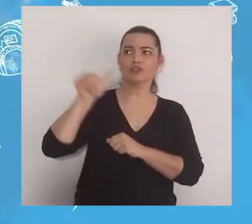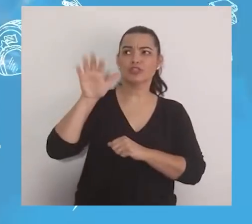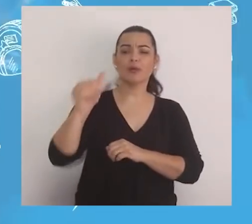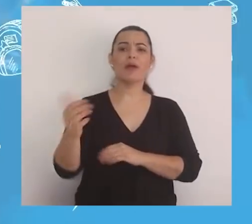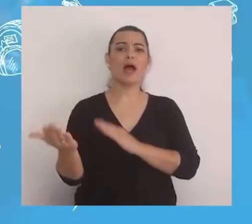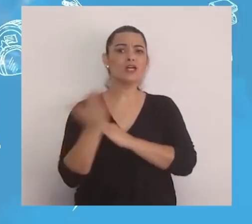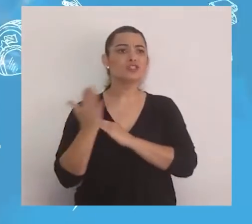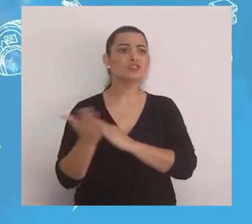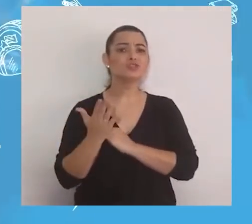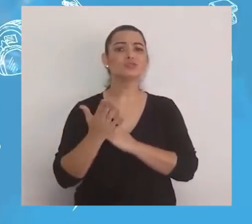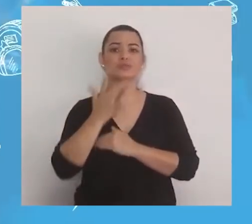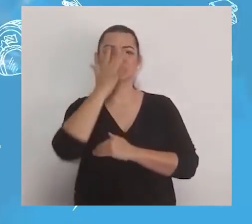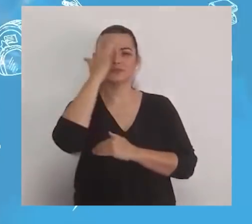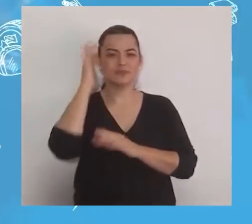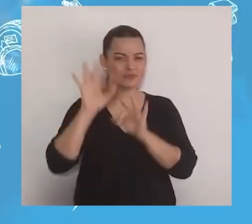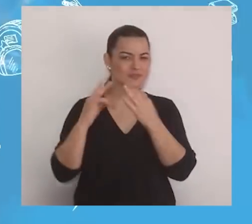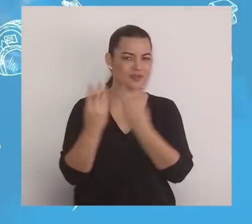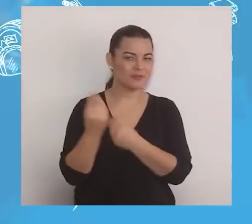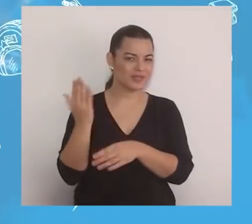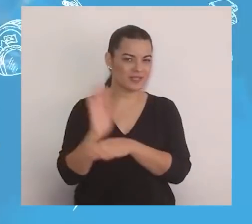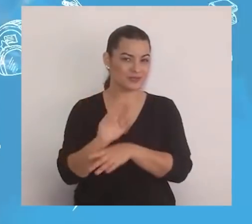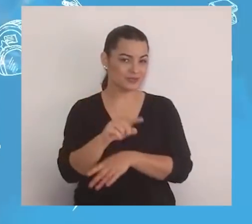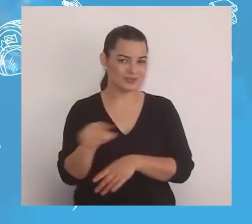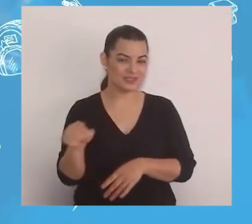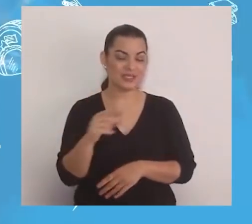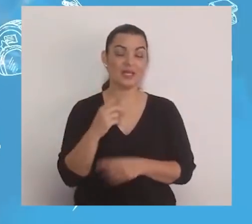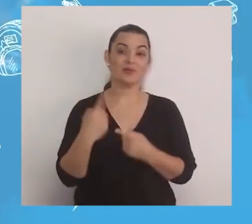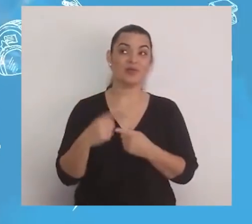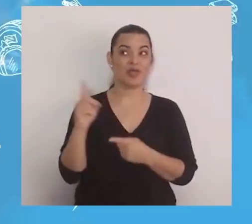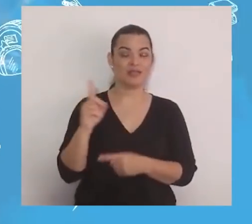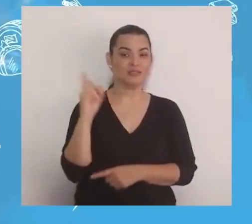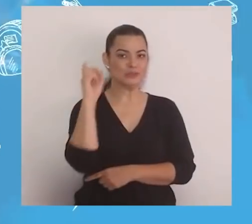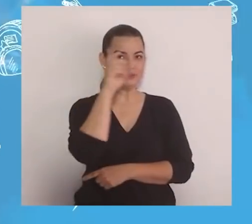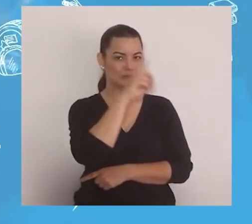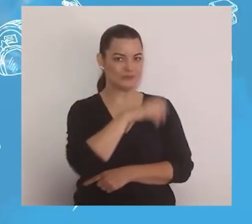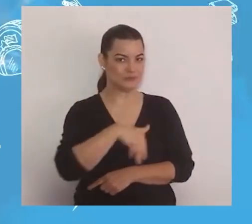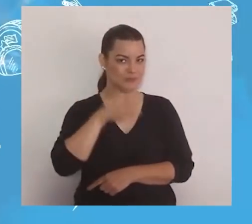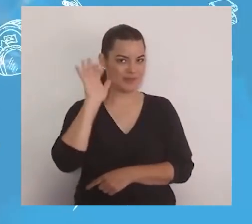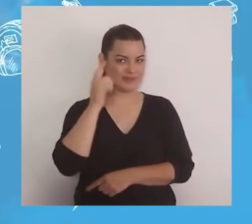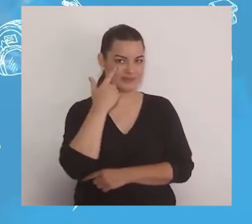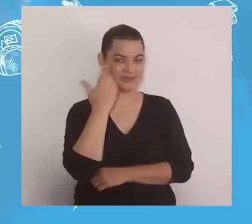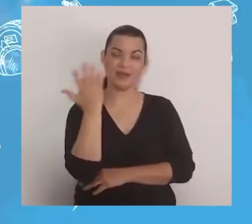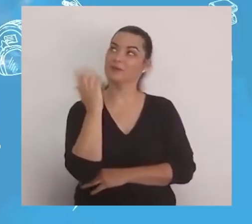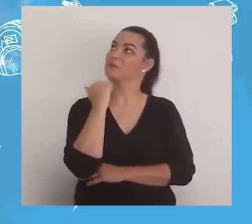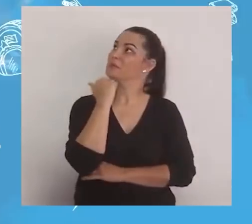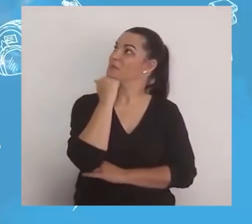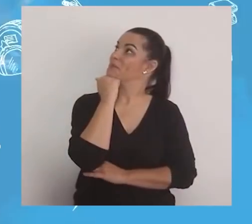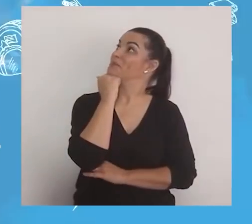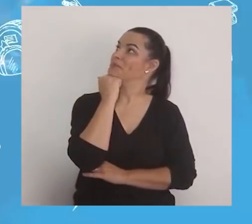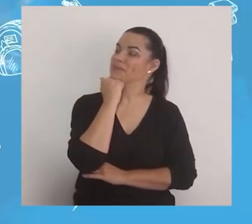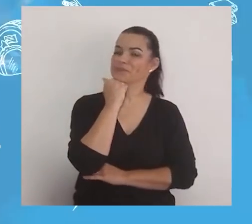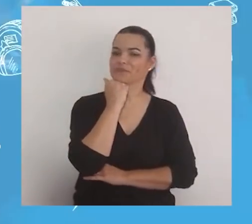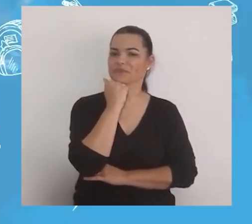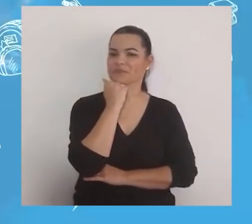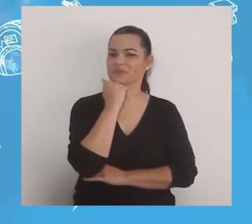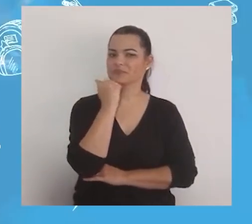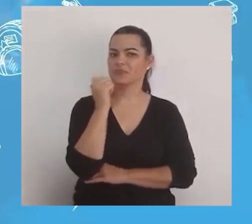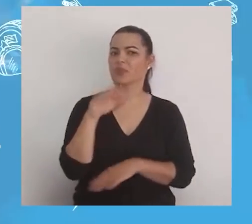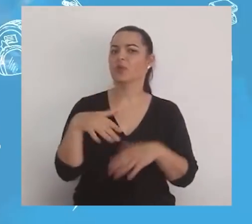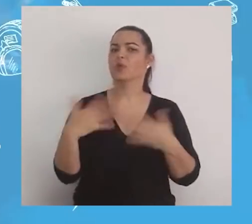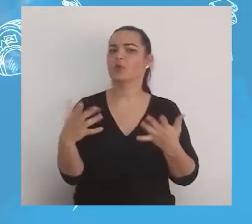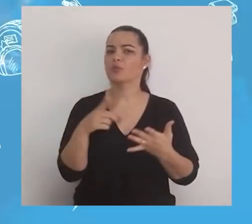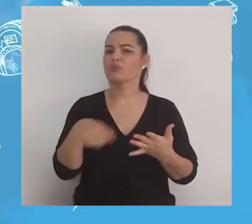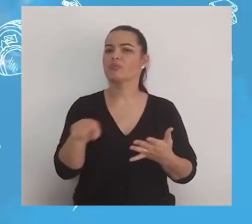física, não. Ele é tão importante para os moradores de Guarulhos que ele é considerado